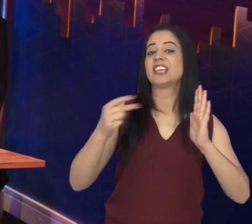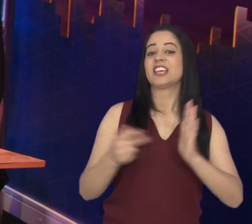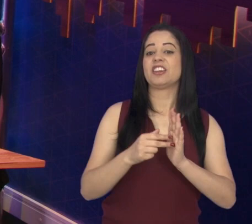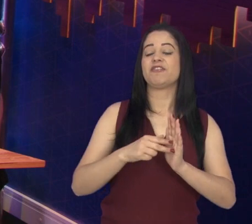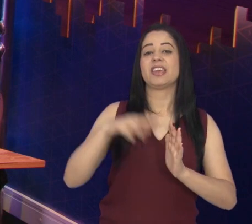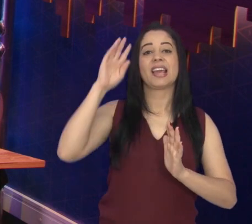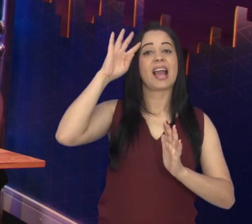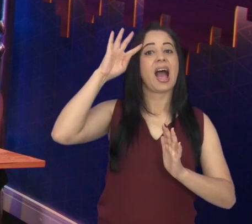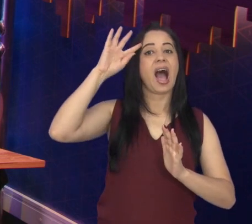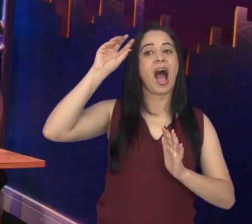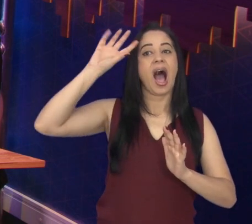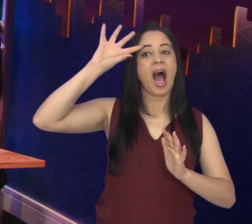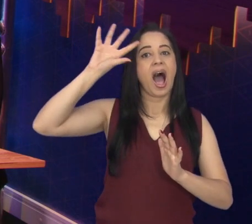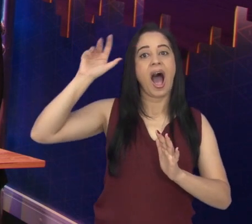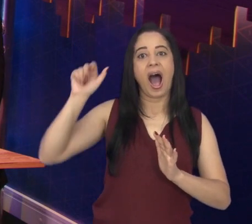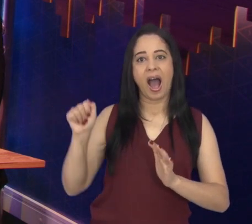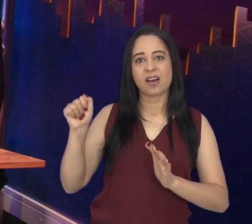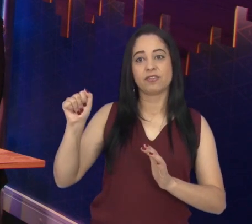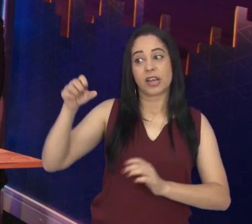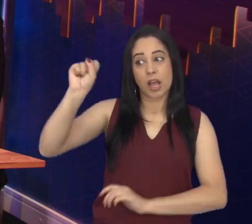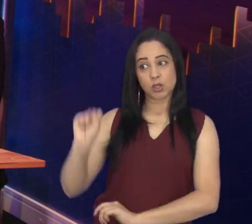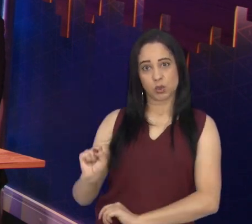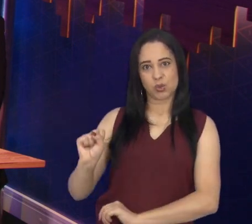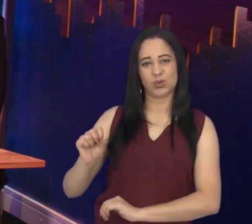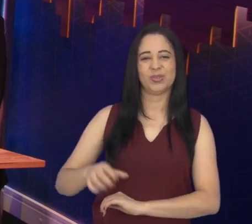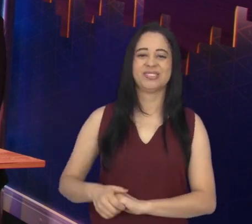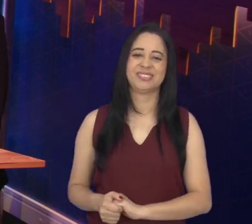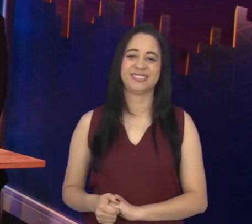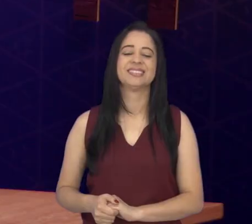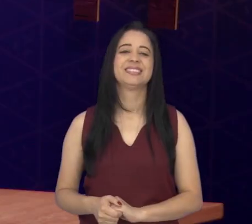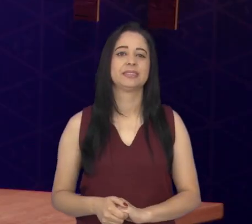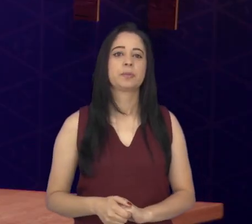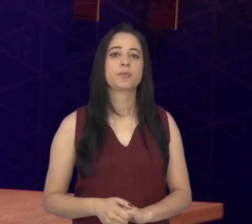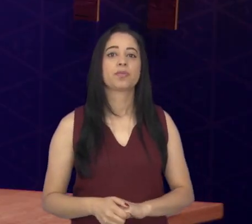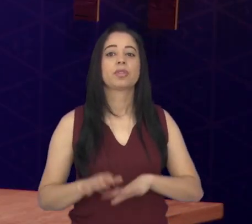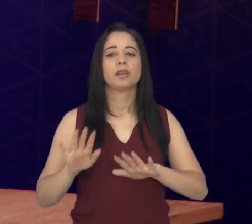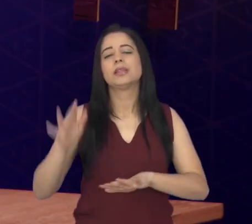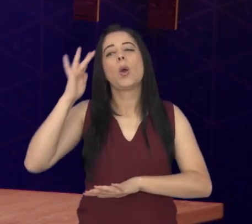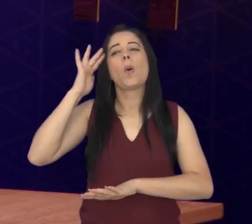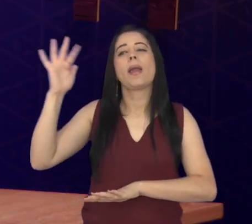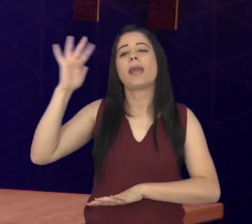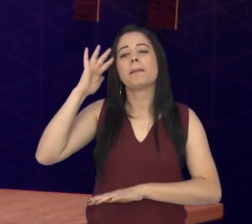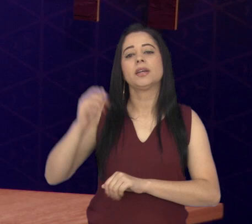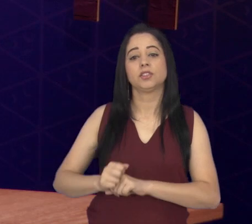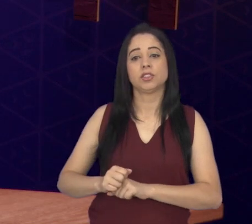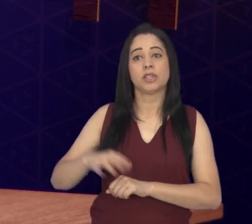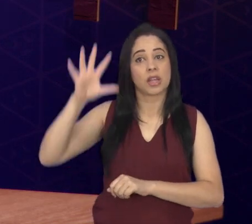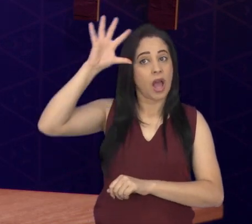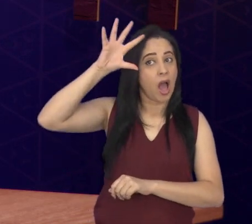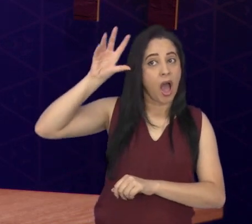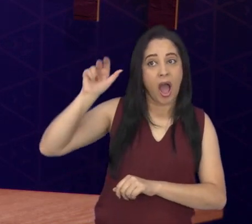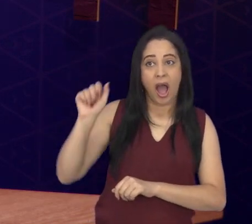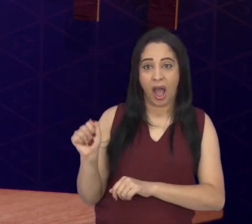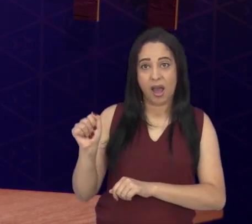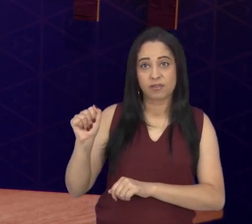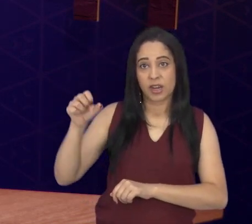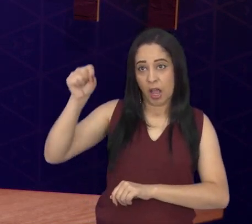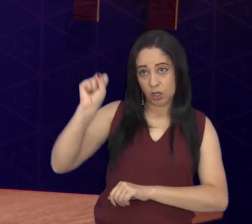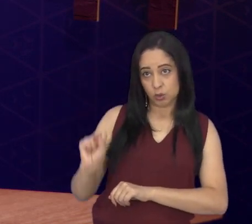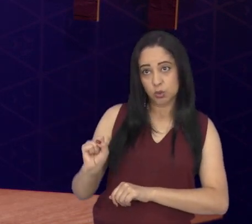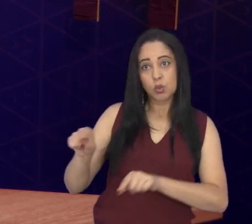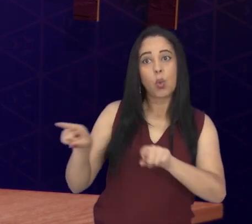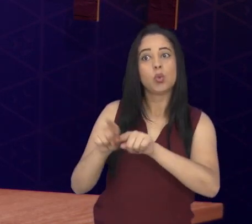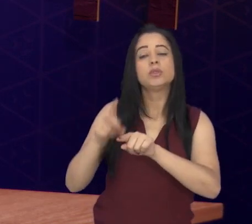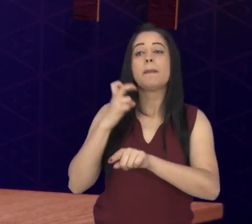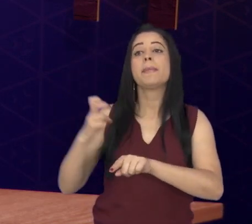Só África. E a gente faz esse jogo de cintura aí. Imagina, a África do Sul também, completamente diferente